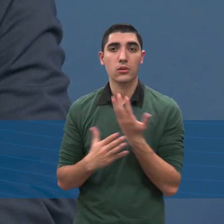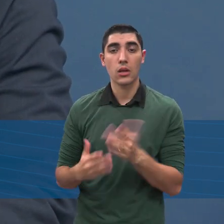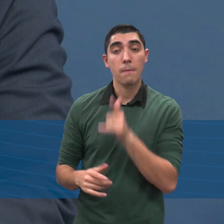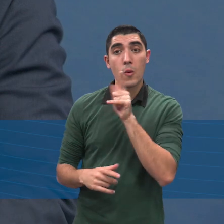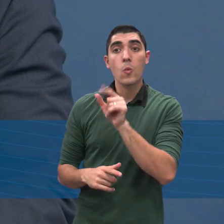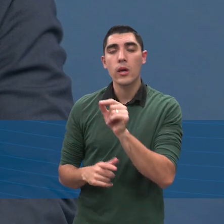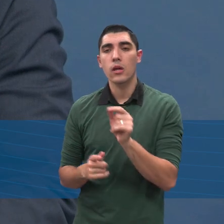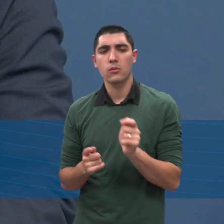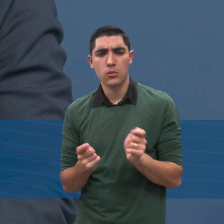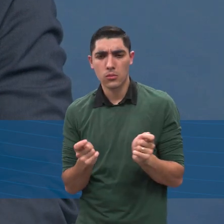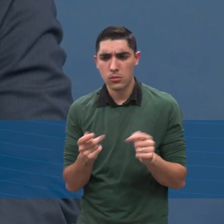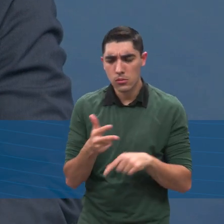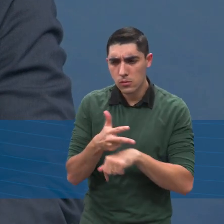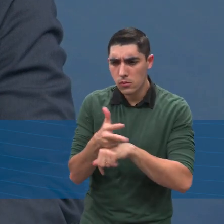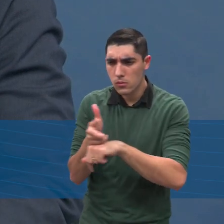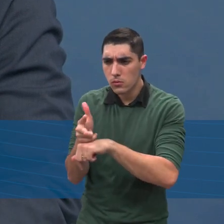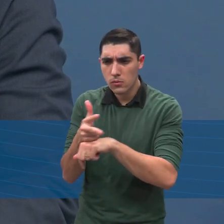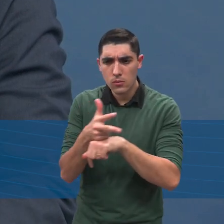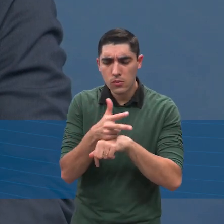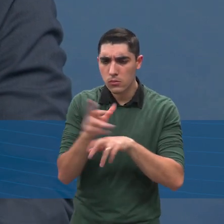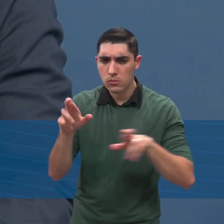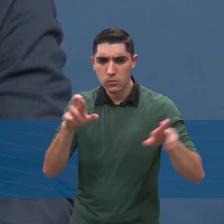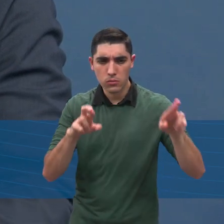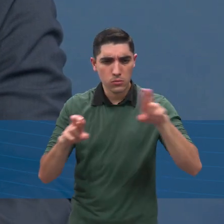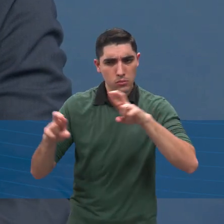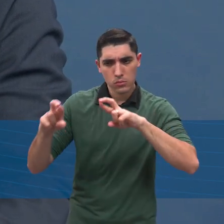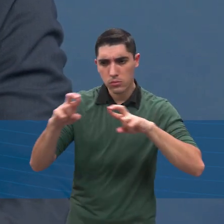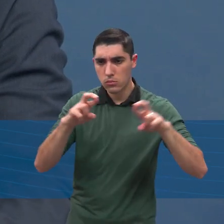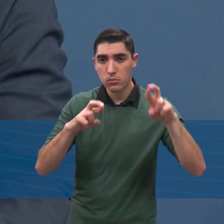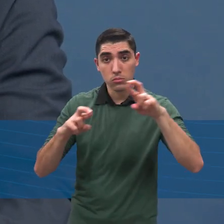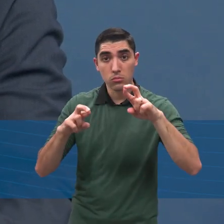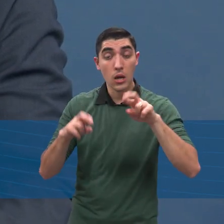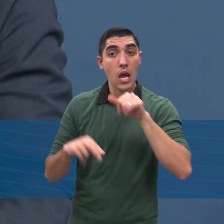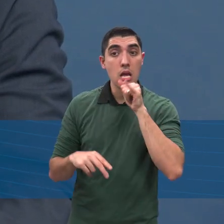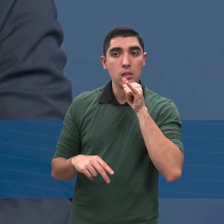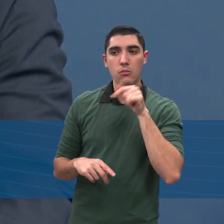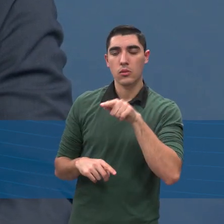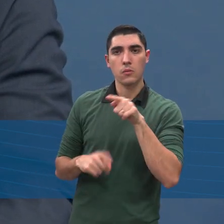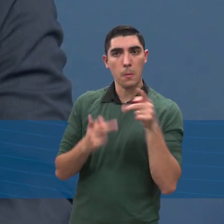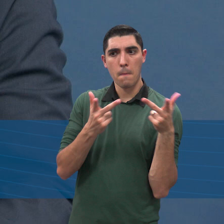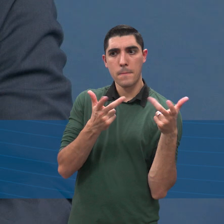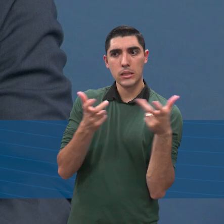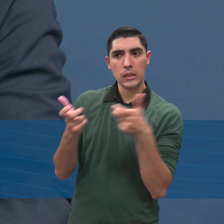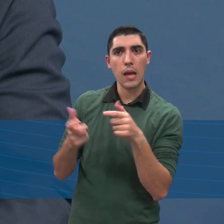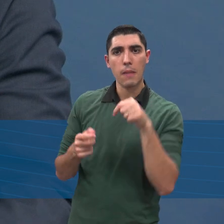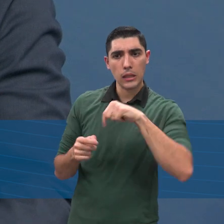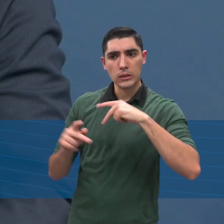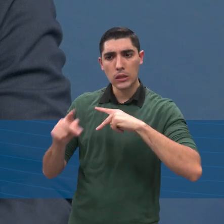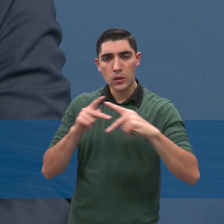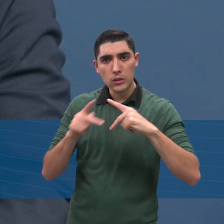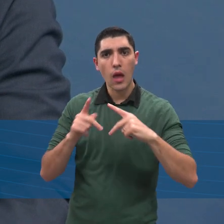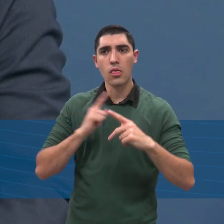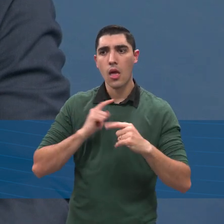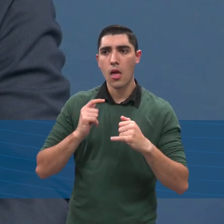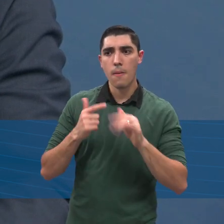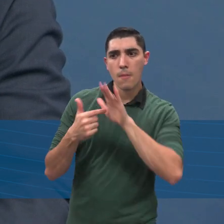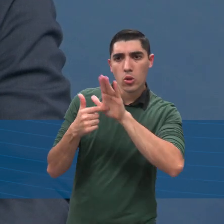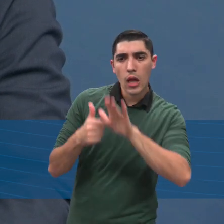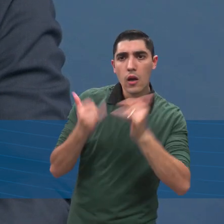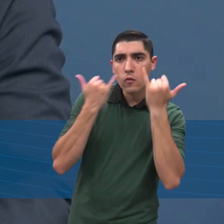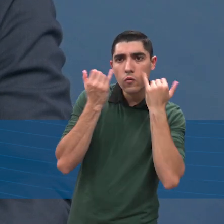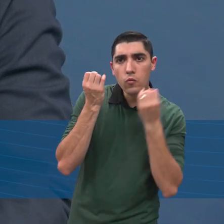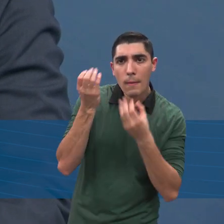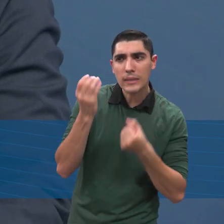Esse controle, esse tipo de você ver a cidade, sentir, pegar informações da cidade através dessas